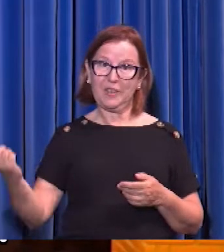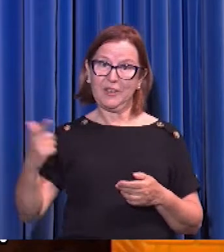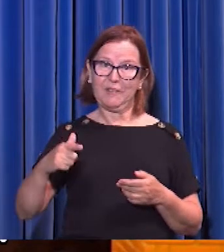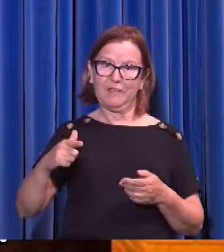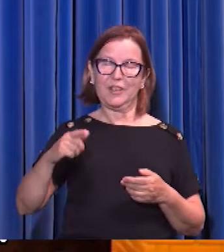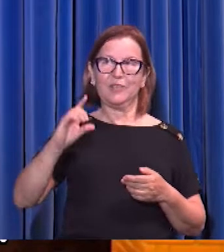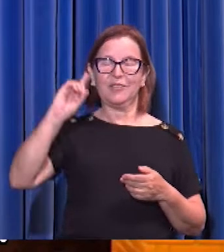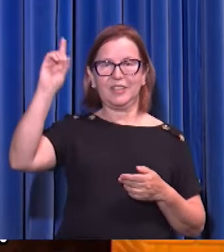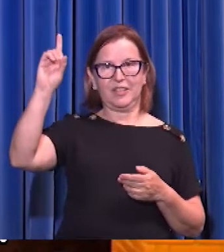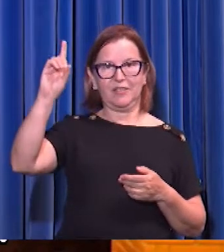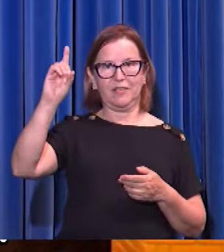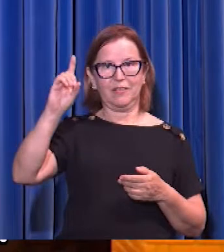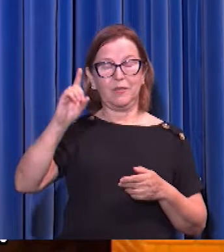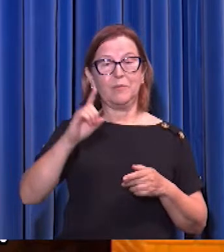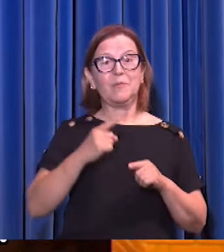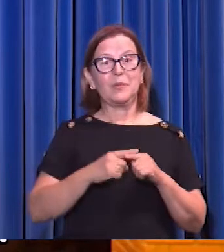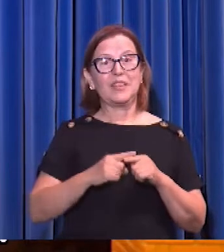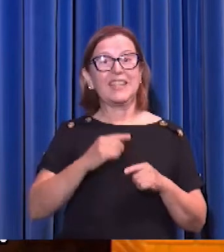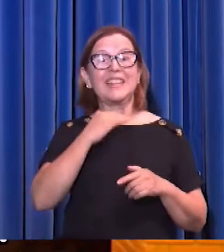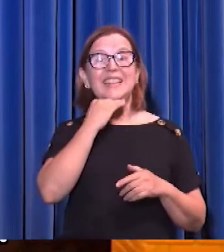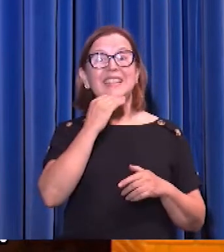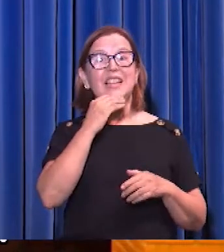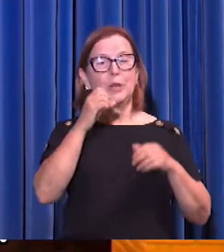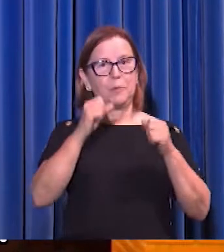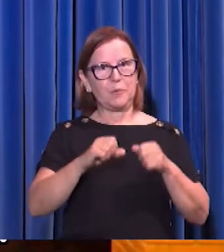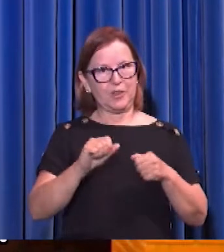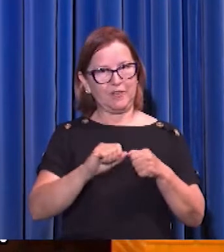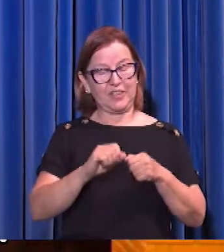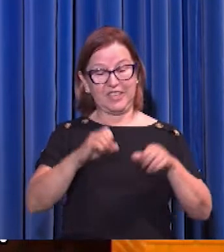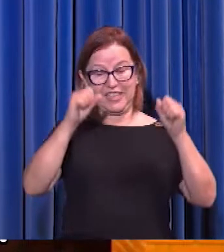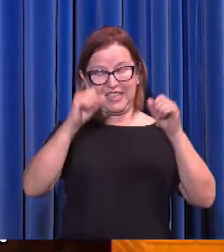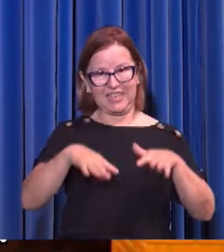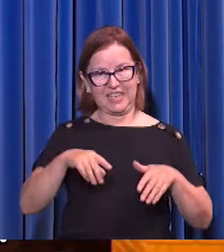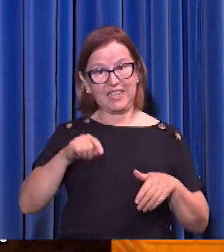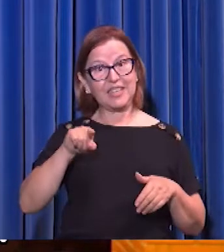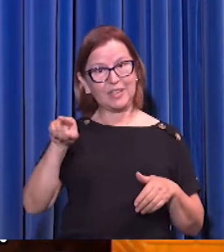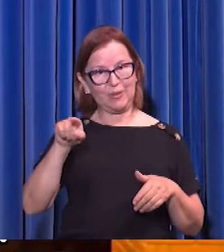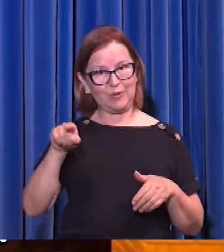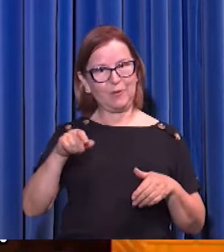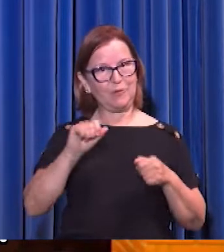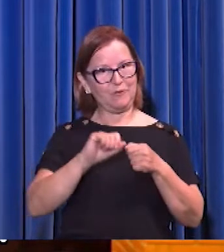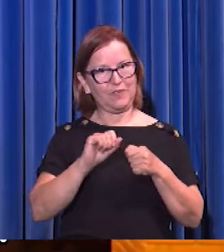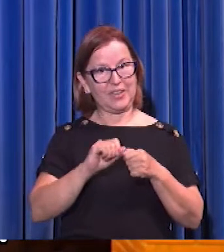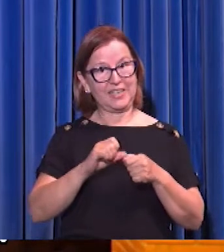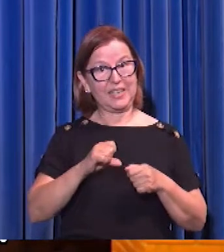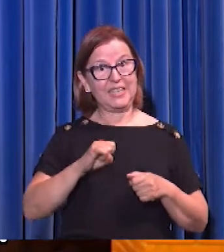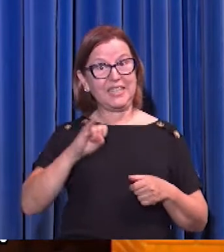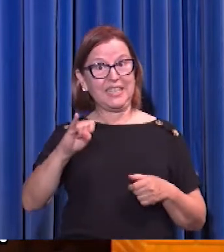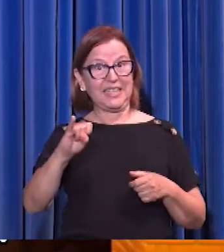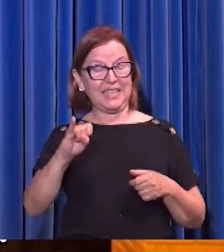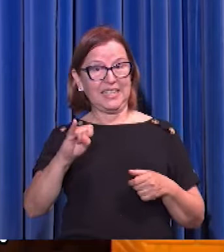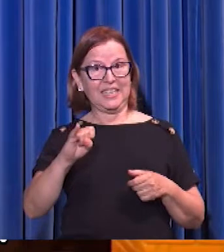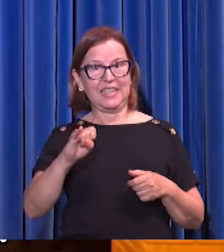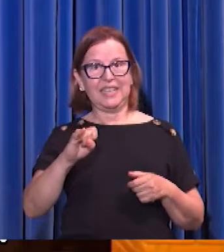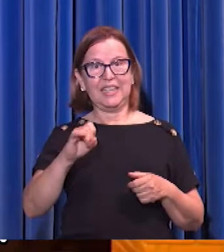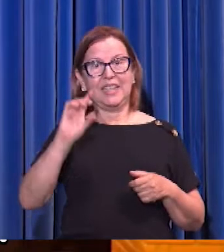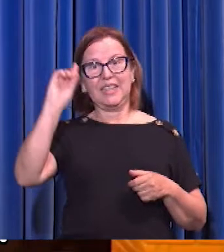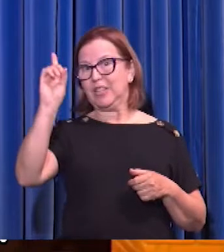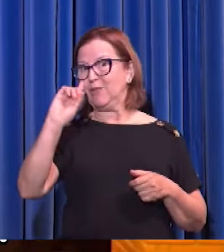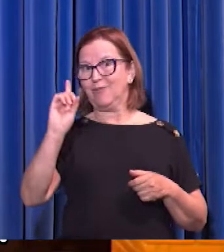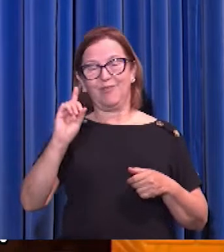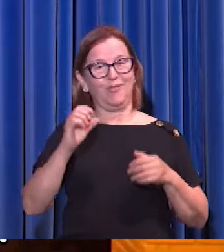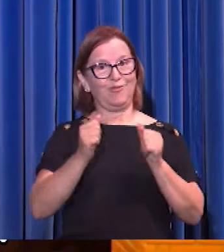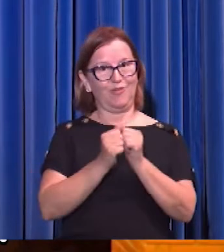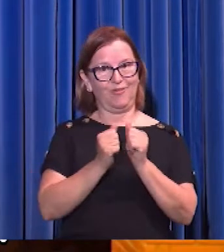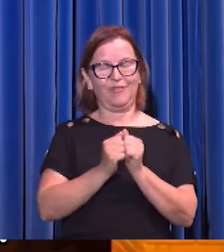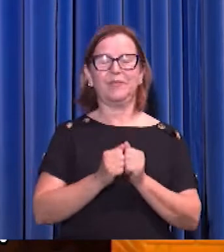se Deus não estiver com ele. A isto respondeu Jesus: em verdade